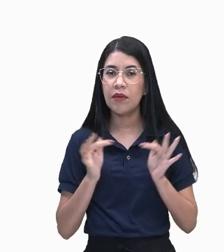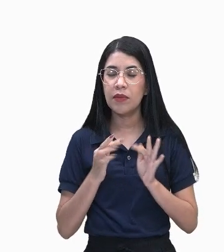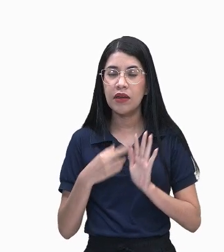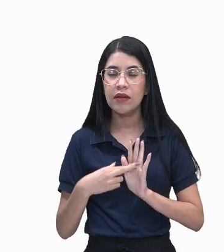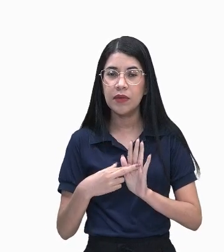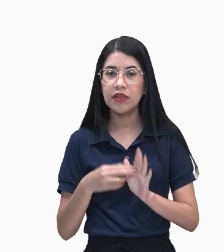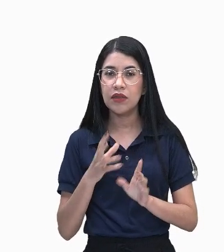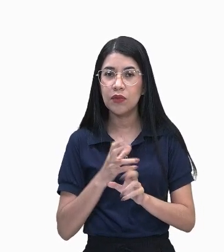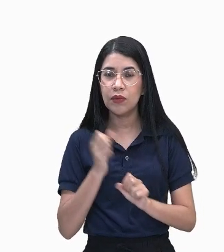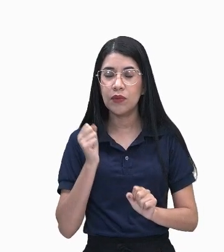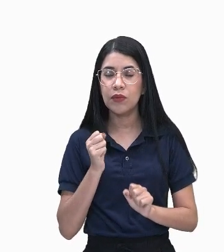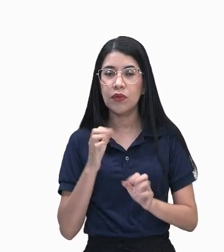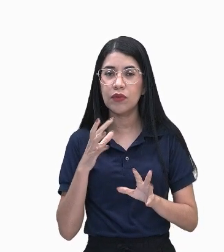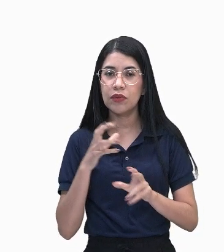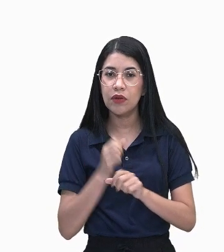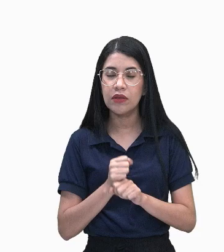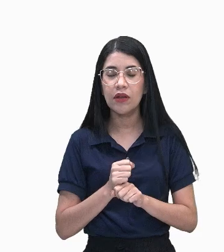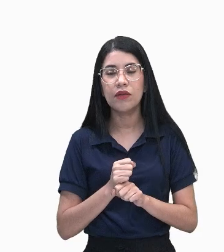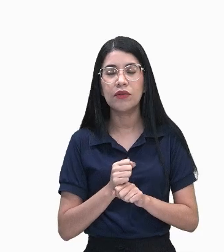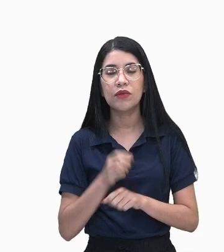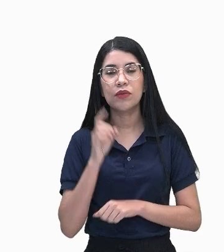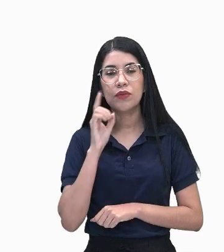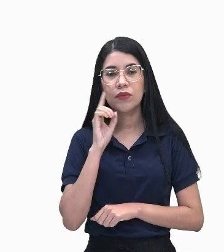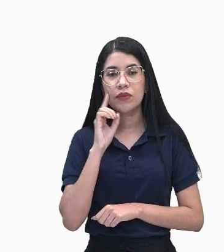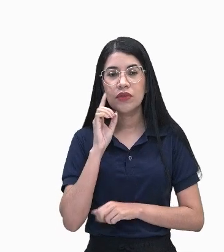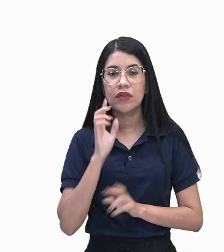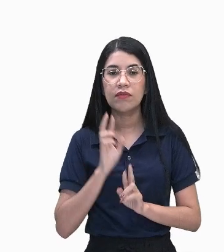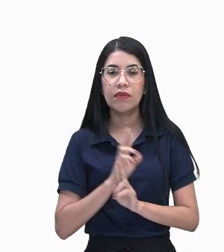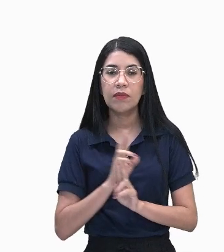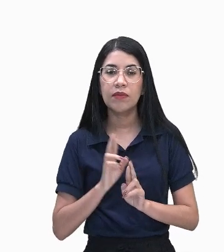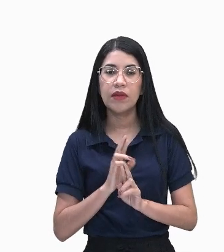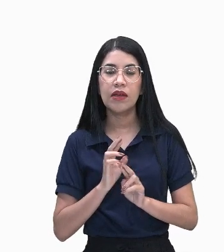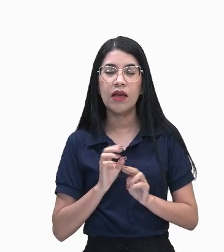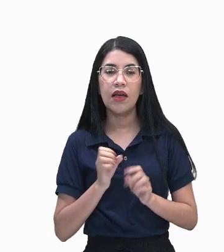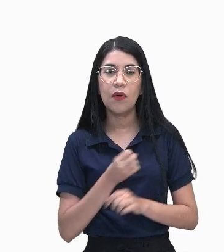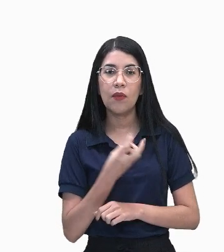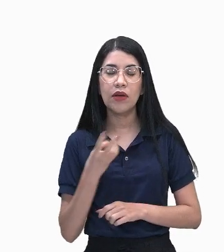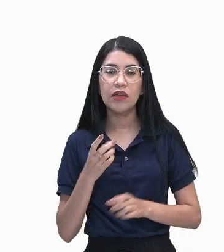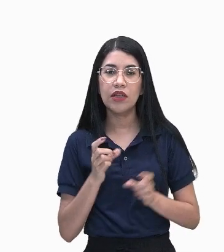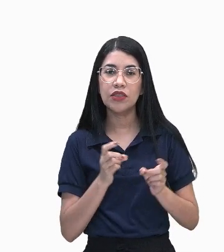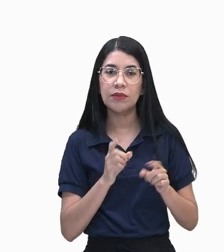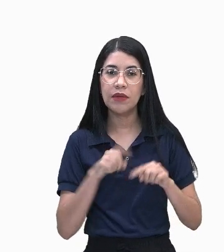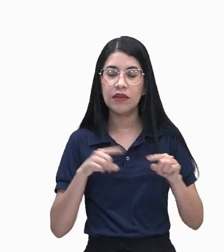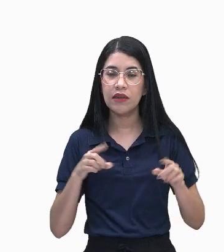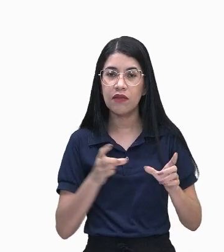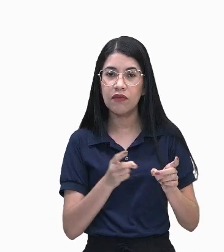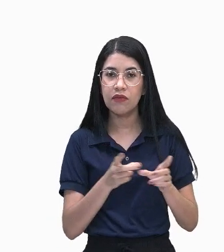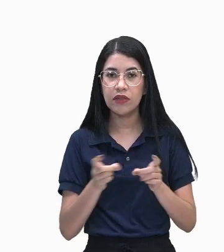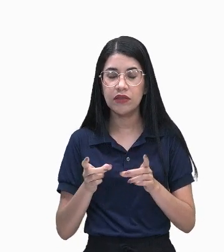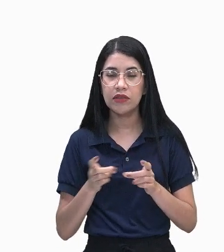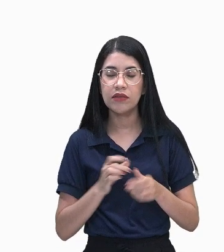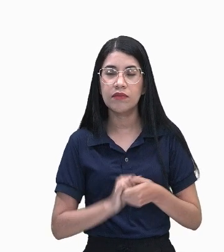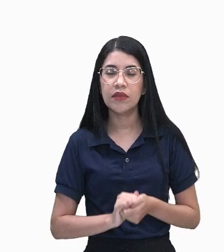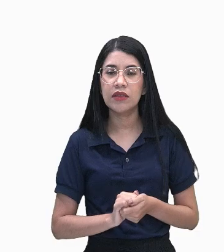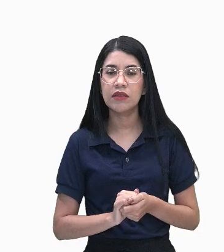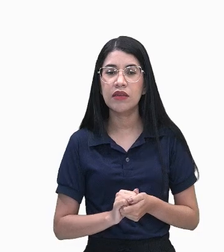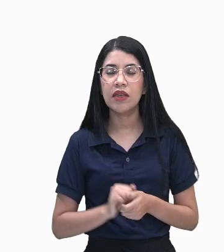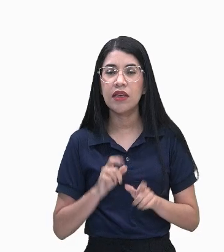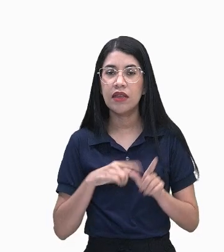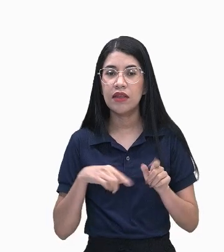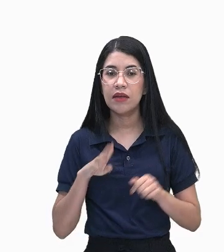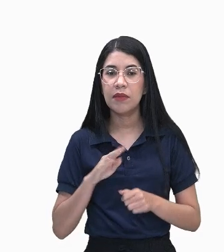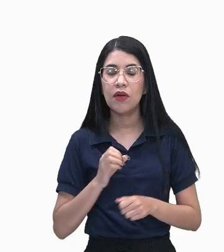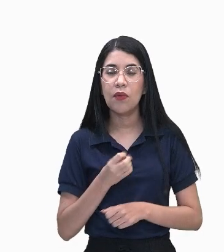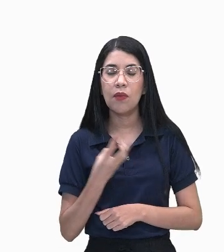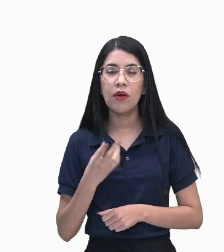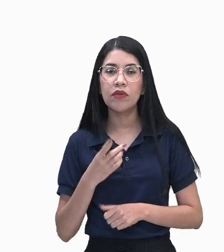dele em um dia em função do número de produtos vendidos? E na letra B, quanto ele lucra ao vender 30